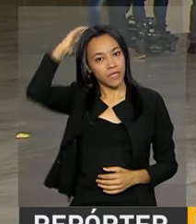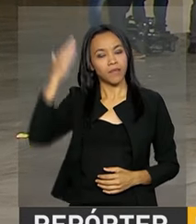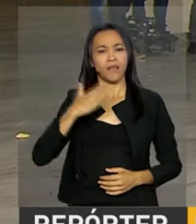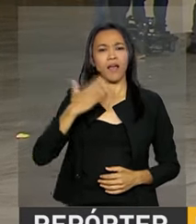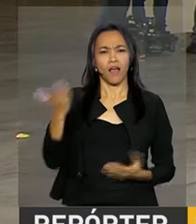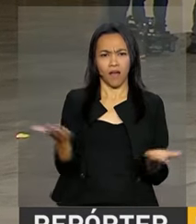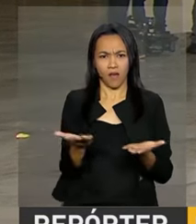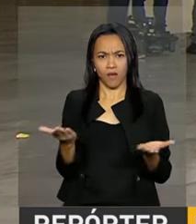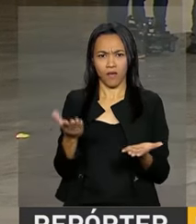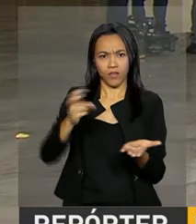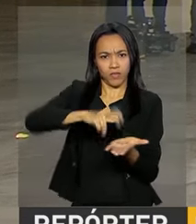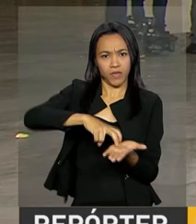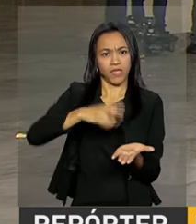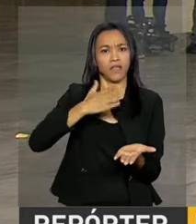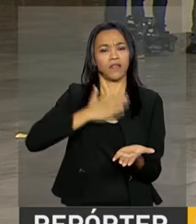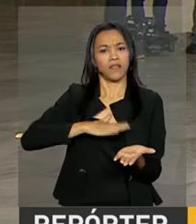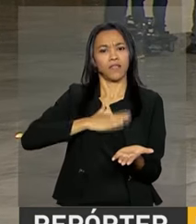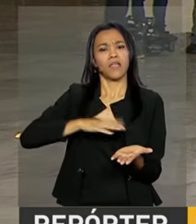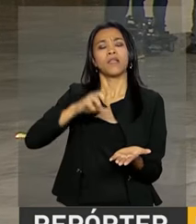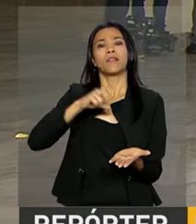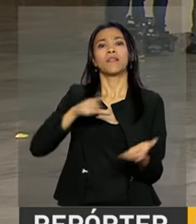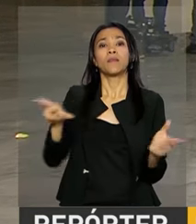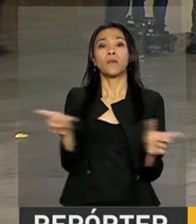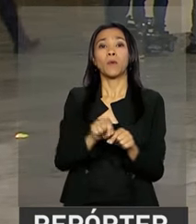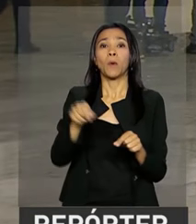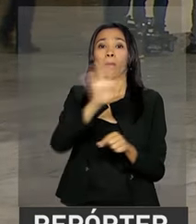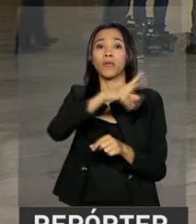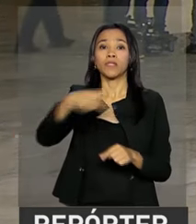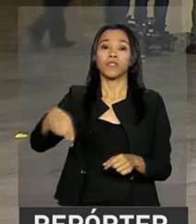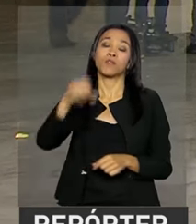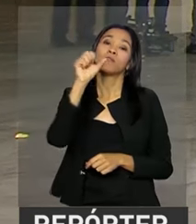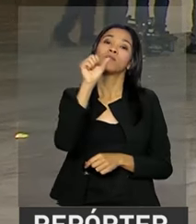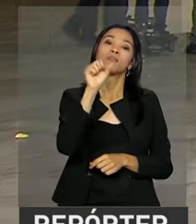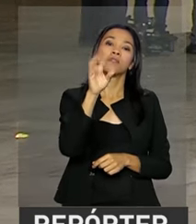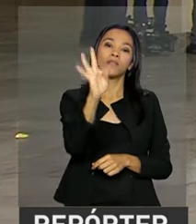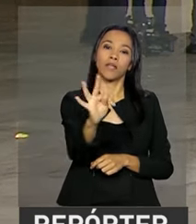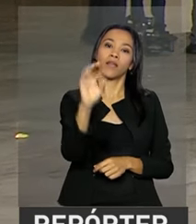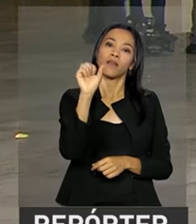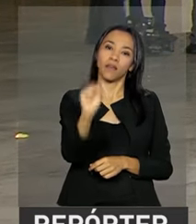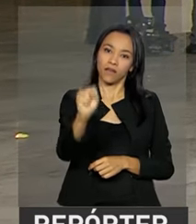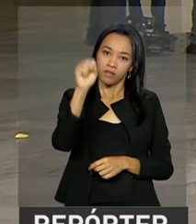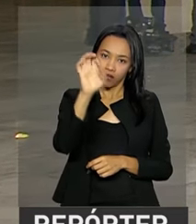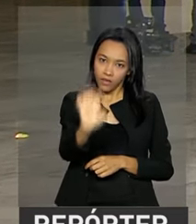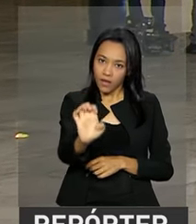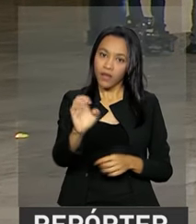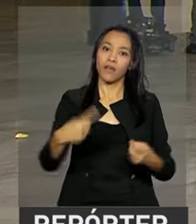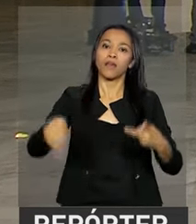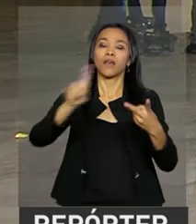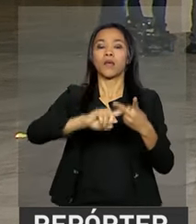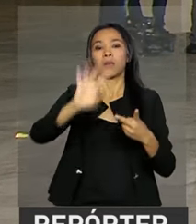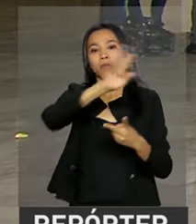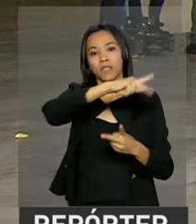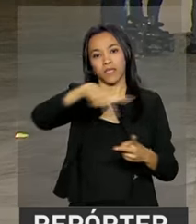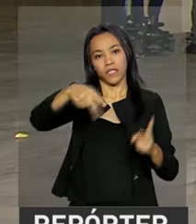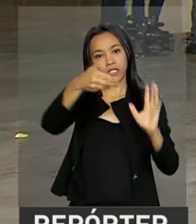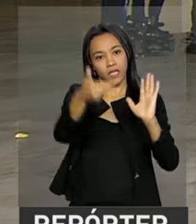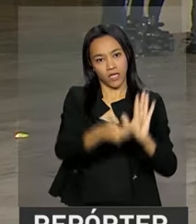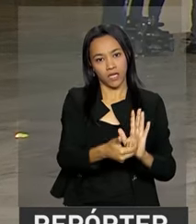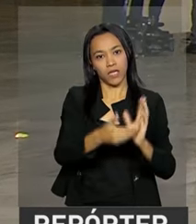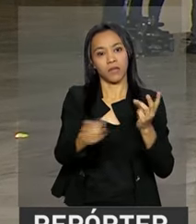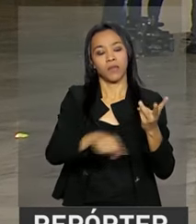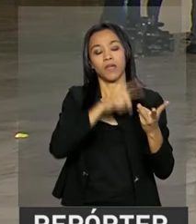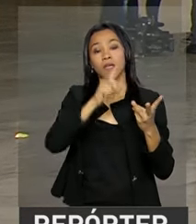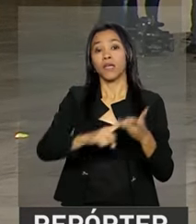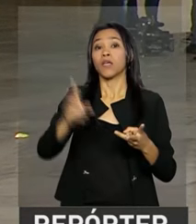agora cedo com o presidente do TSE, o ministro Gilmar Mendes, e os presidentes da Câmara dos Deputados, Rodrigo